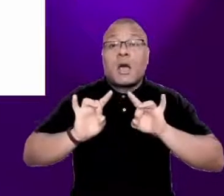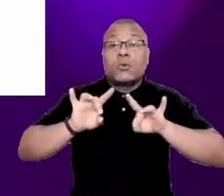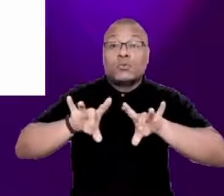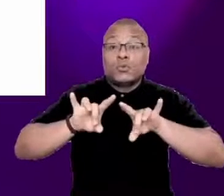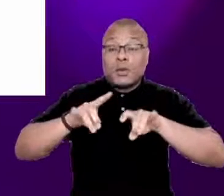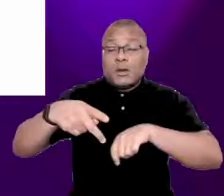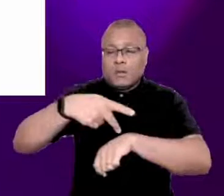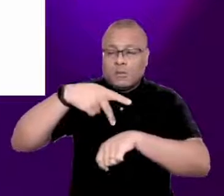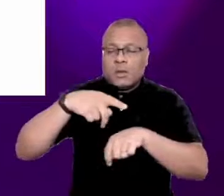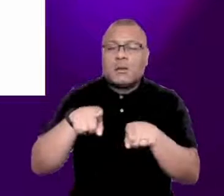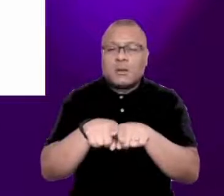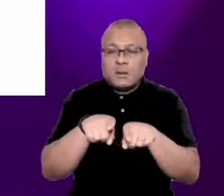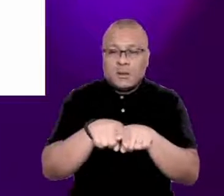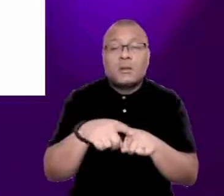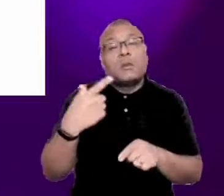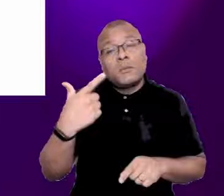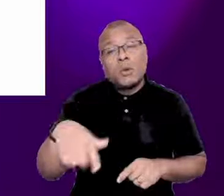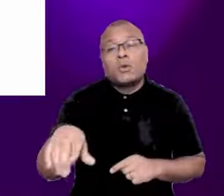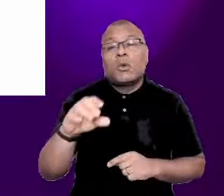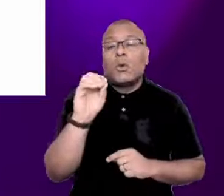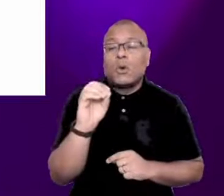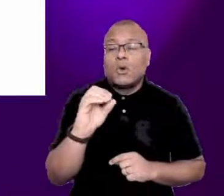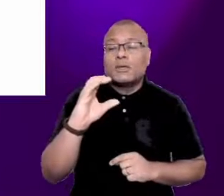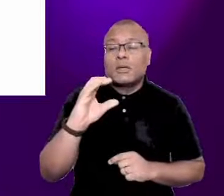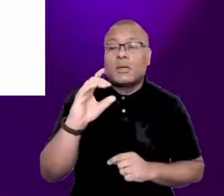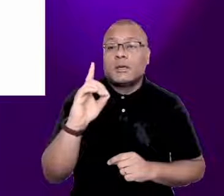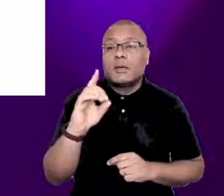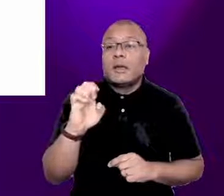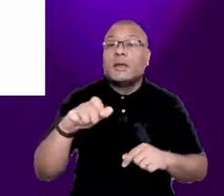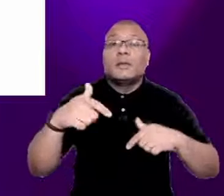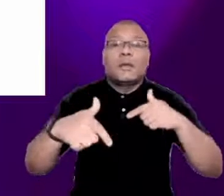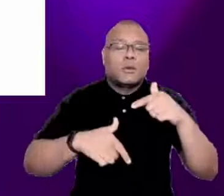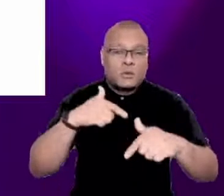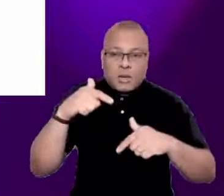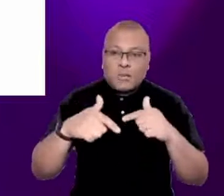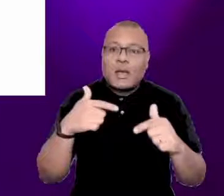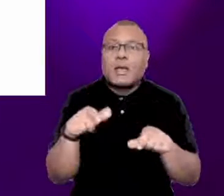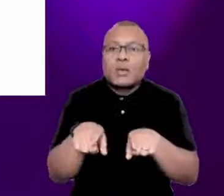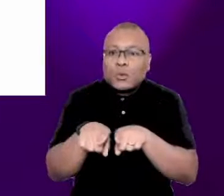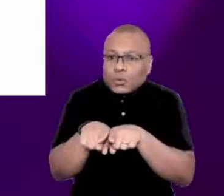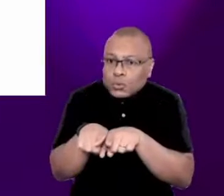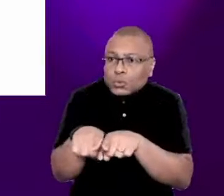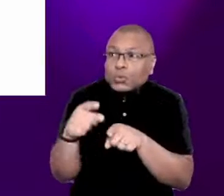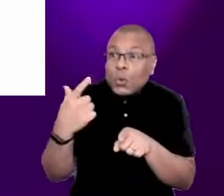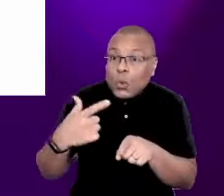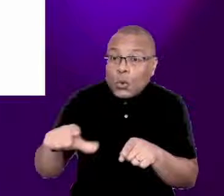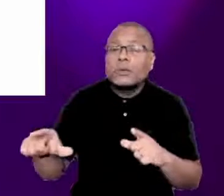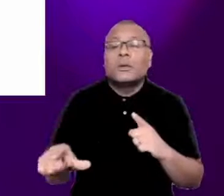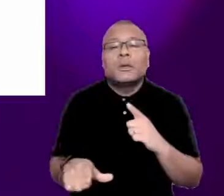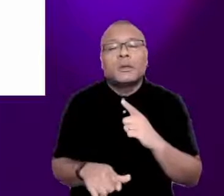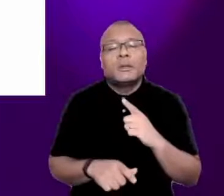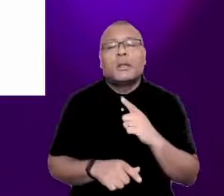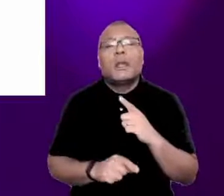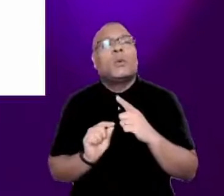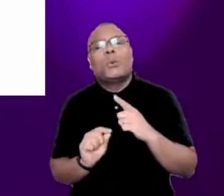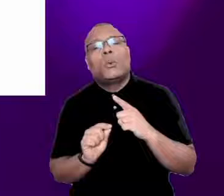a OCDE, que está também trabalhando nesse programa PARES, em que nós temos PROMs